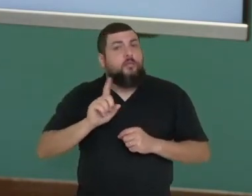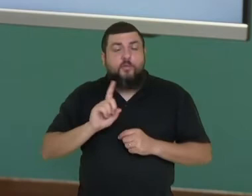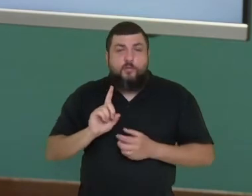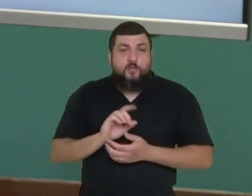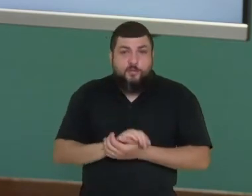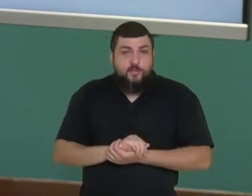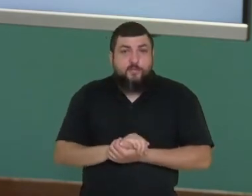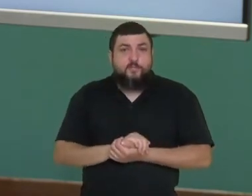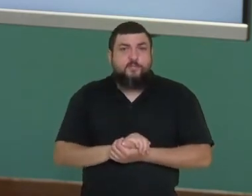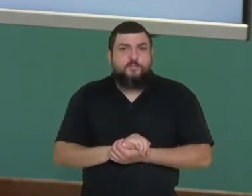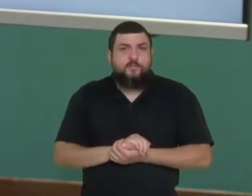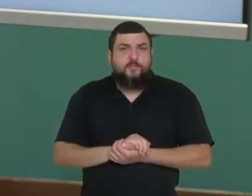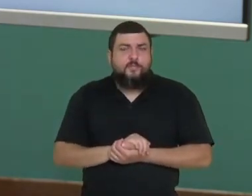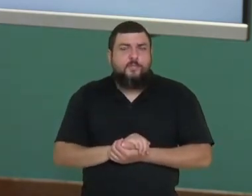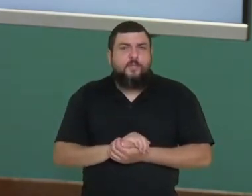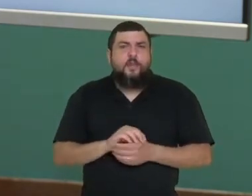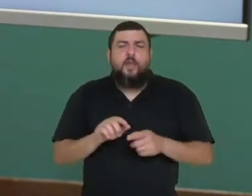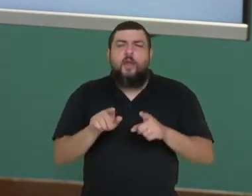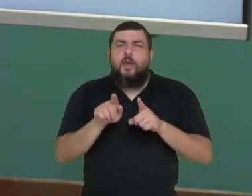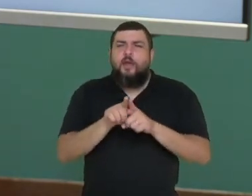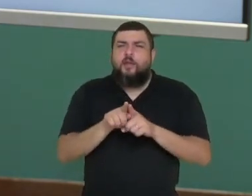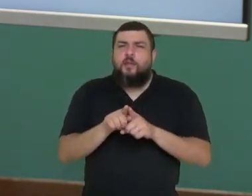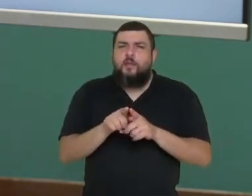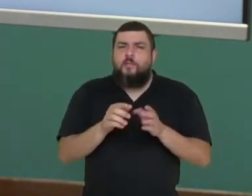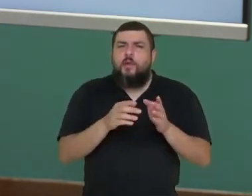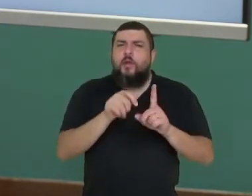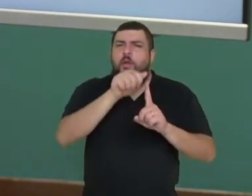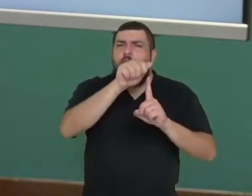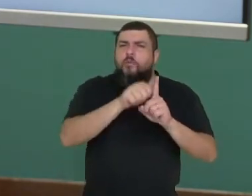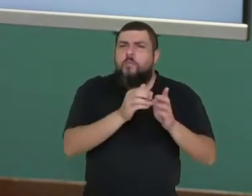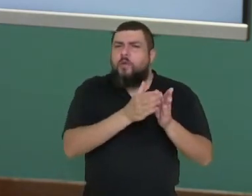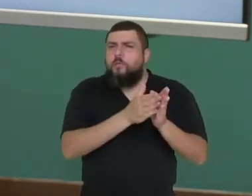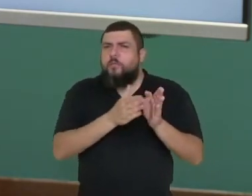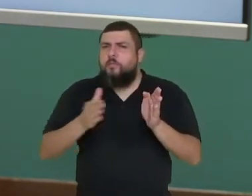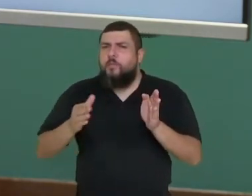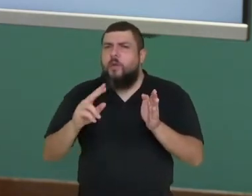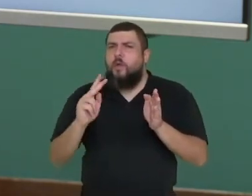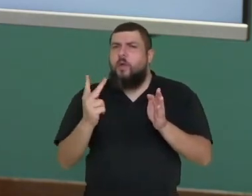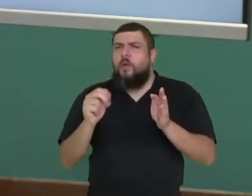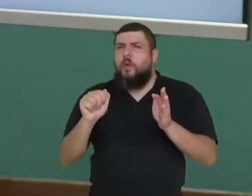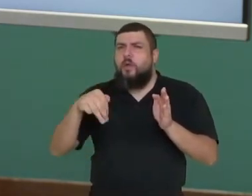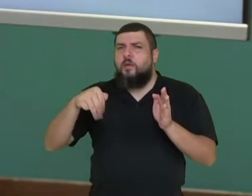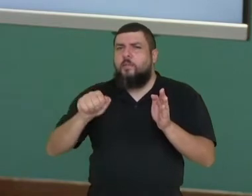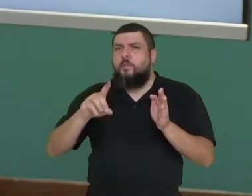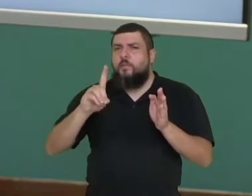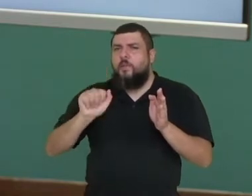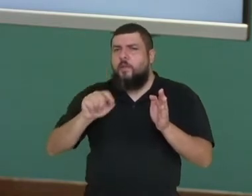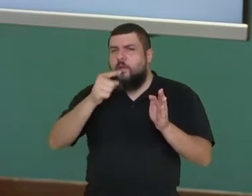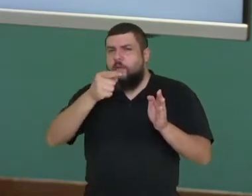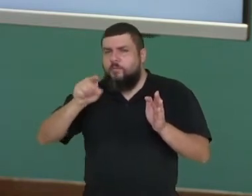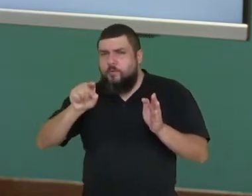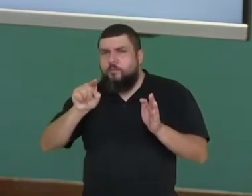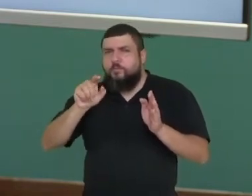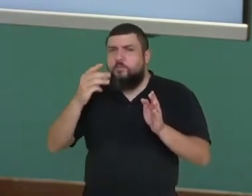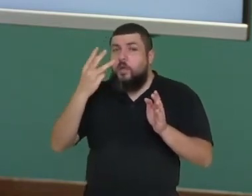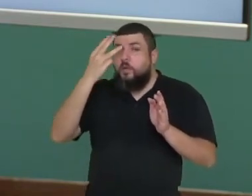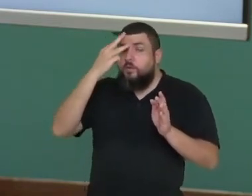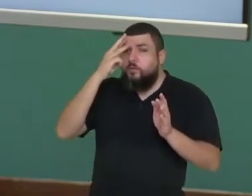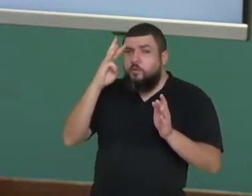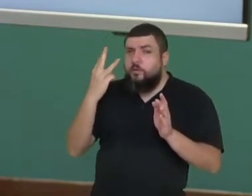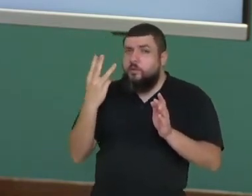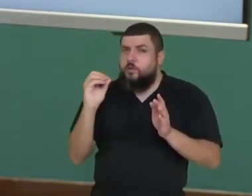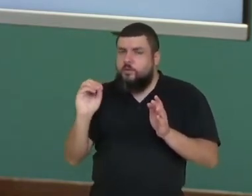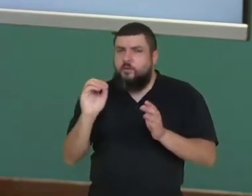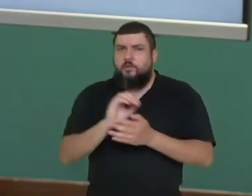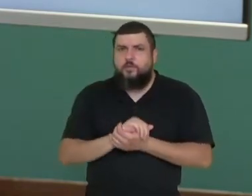interessante. Jejuar durante os 30 dias do Ramadã, chamado mês do jejum. Ir a Meca pelo menos uma vez na vida, caso